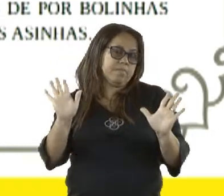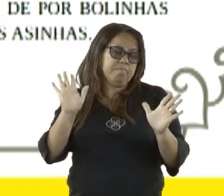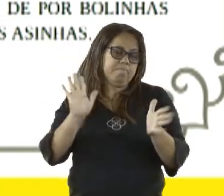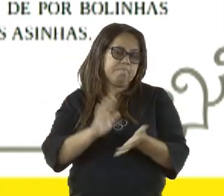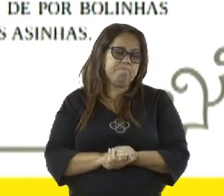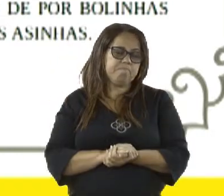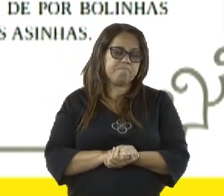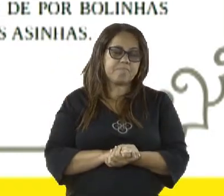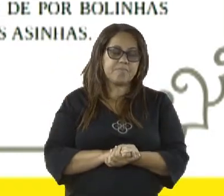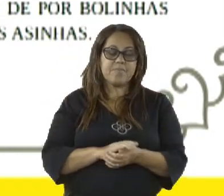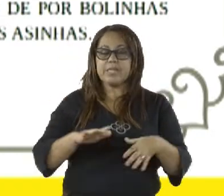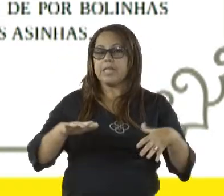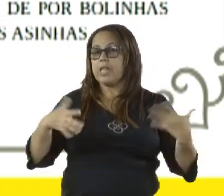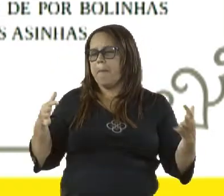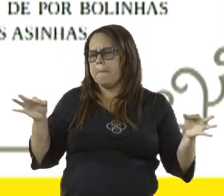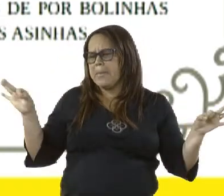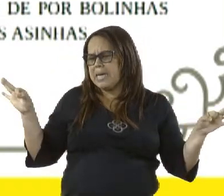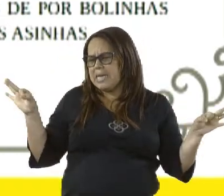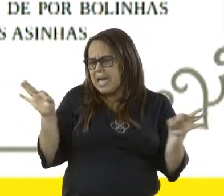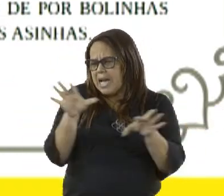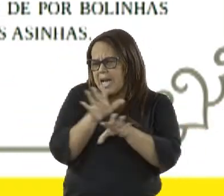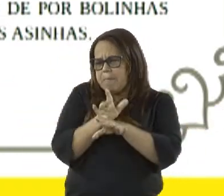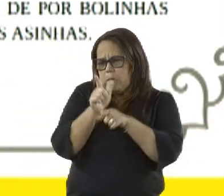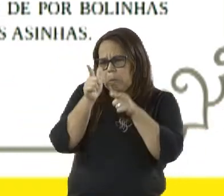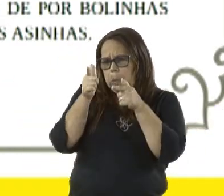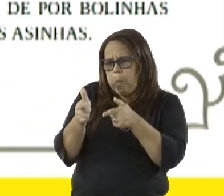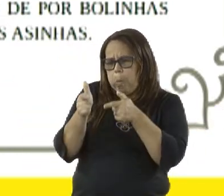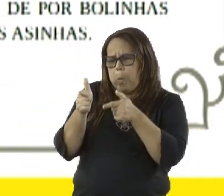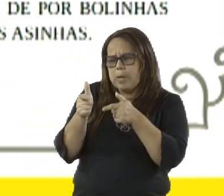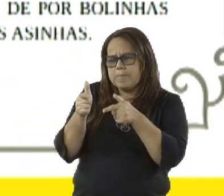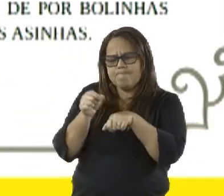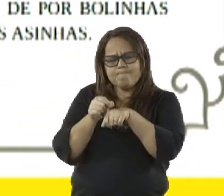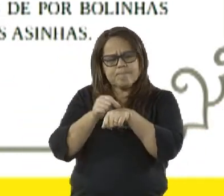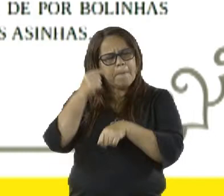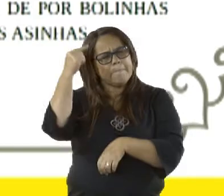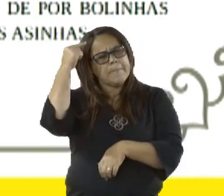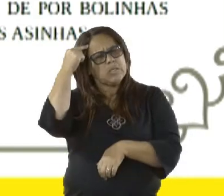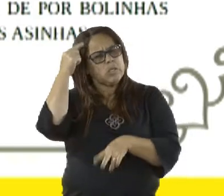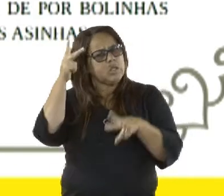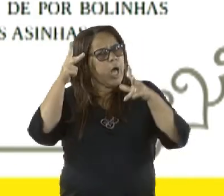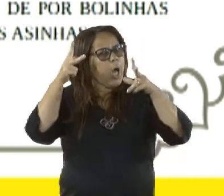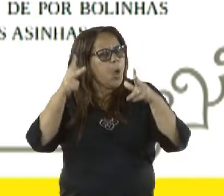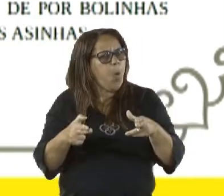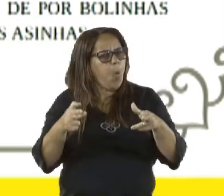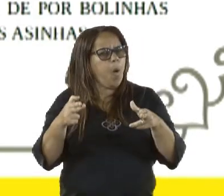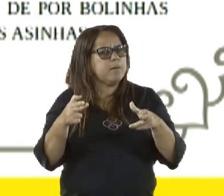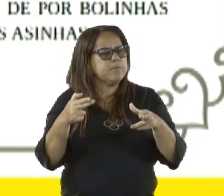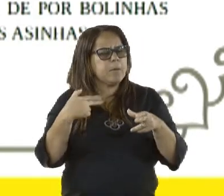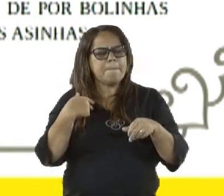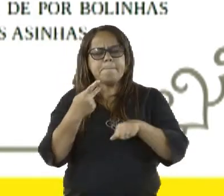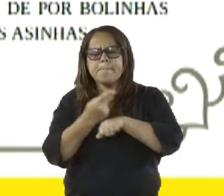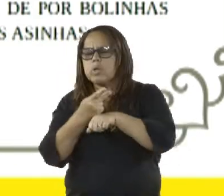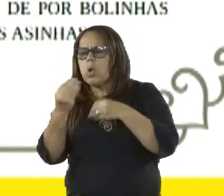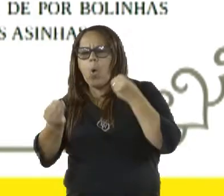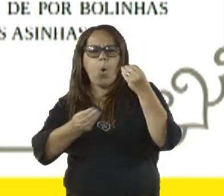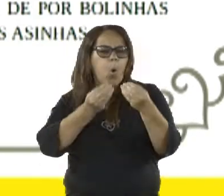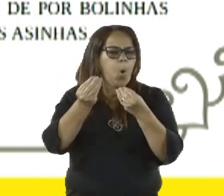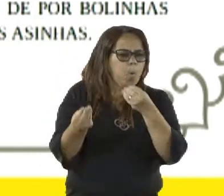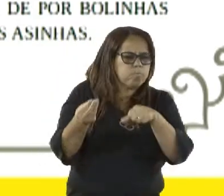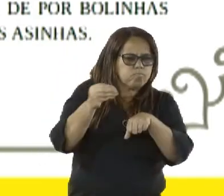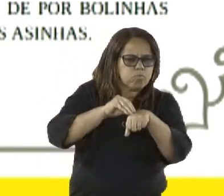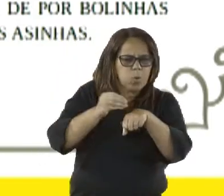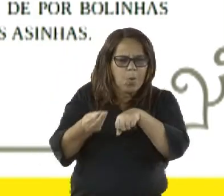pessoal? Para acabar com as zombarias, decidiu ser igual às outras joaninhas e procurou maneiras de pôr bolinhas